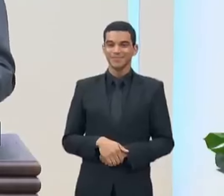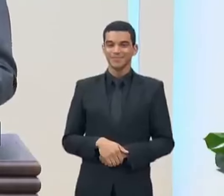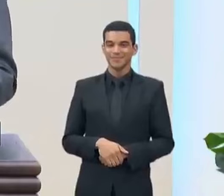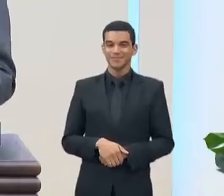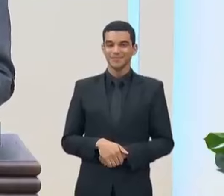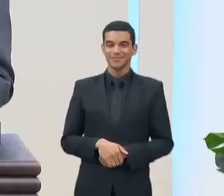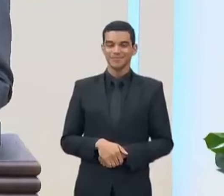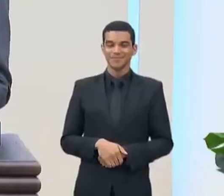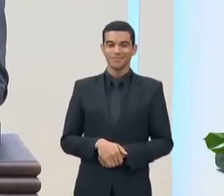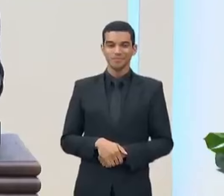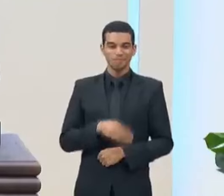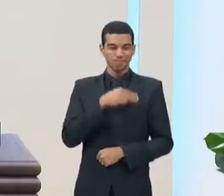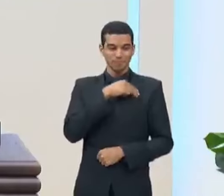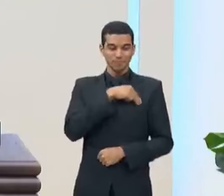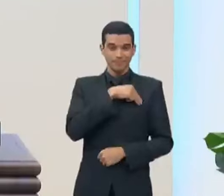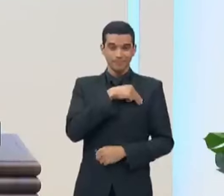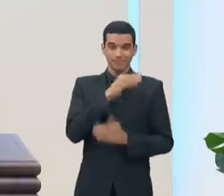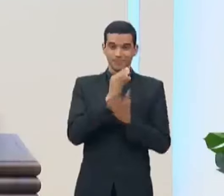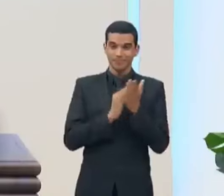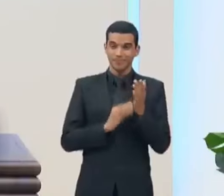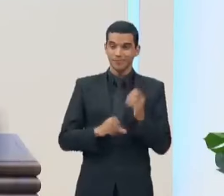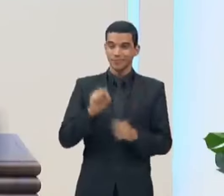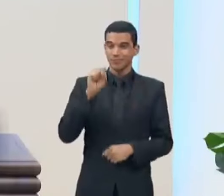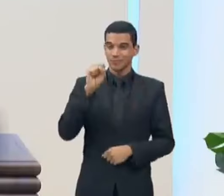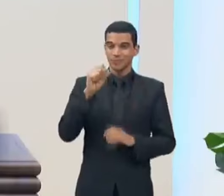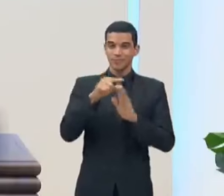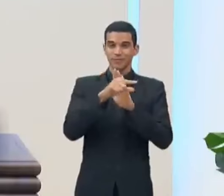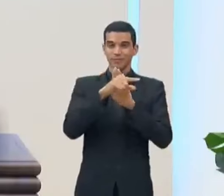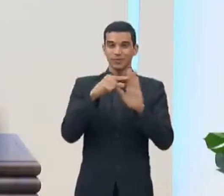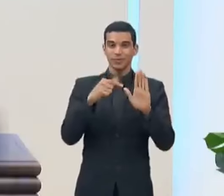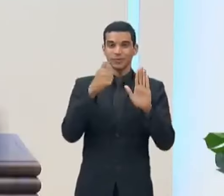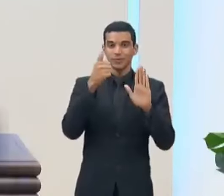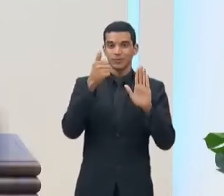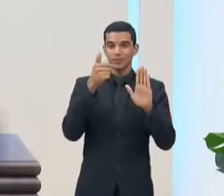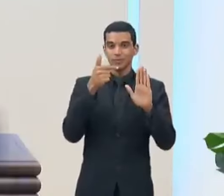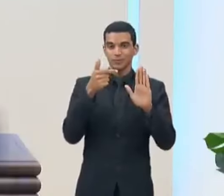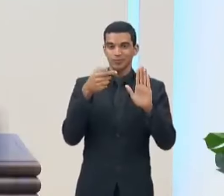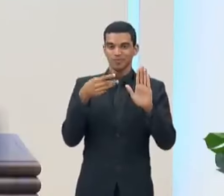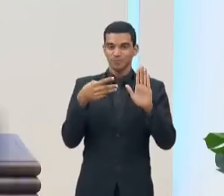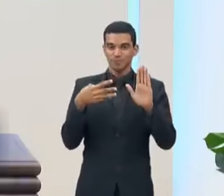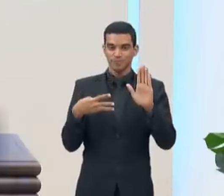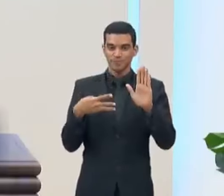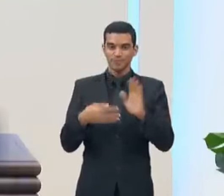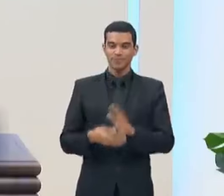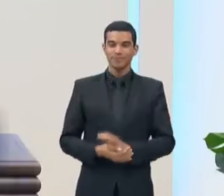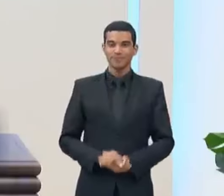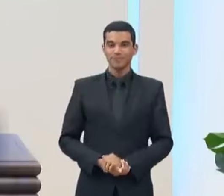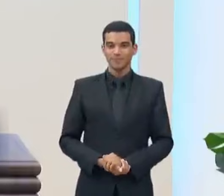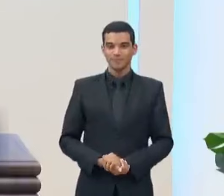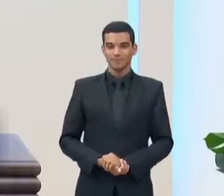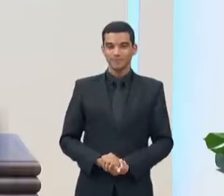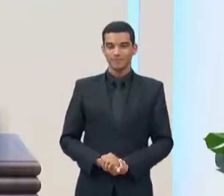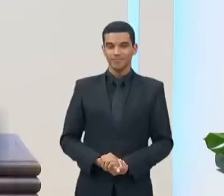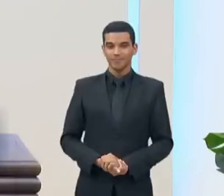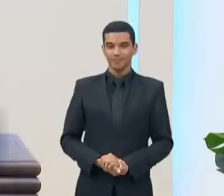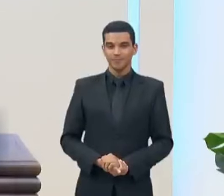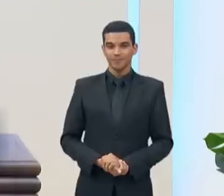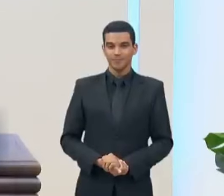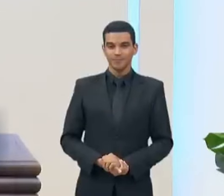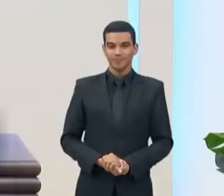primeiros versículos, Mateus capítulo 8, versículo 1, 2, 3 e